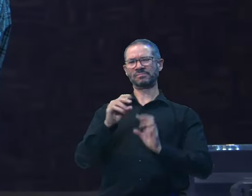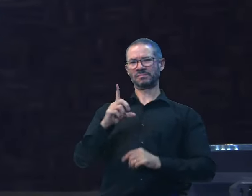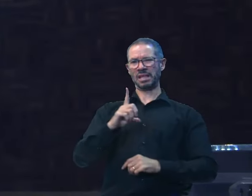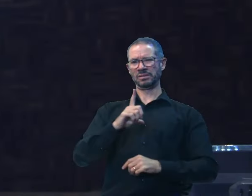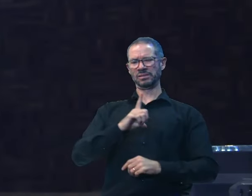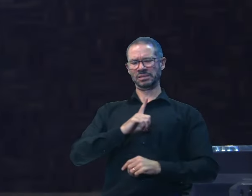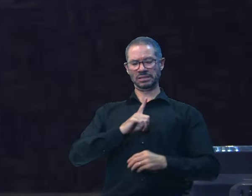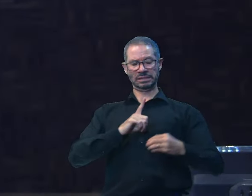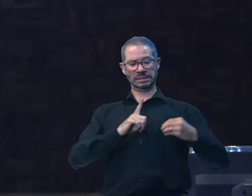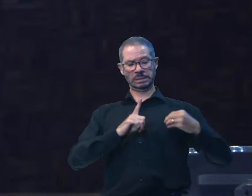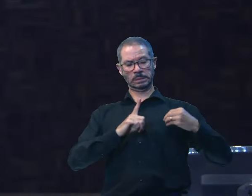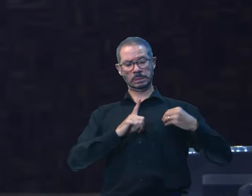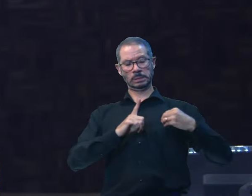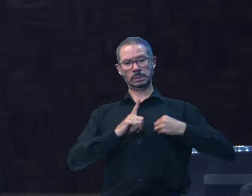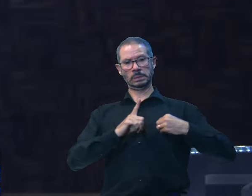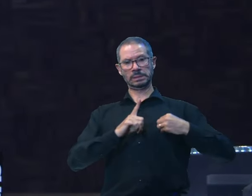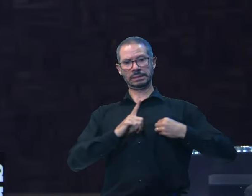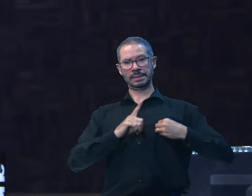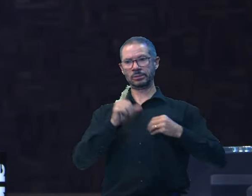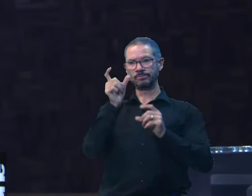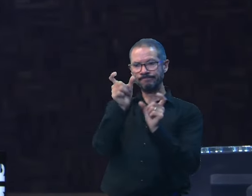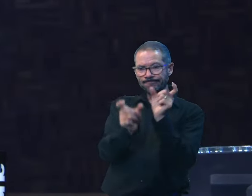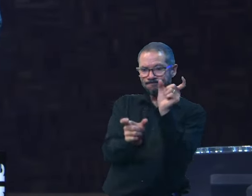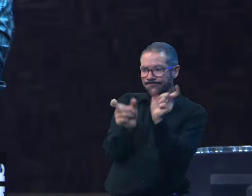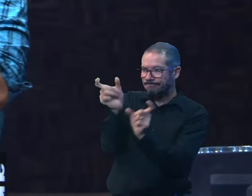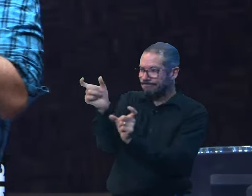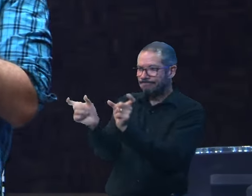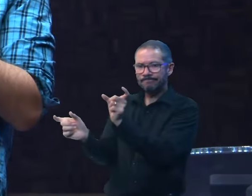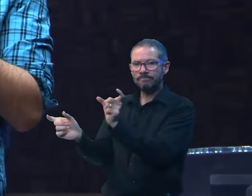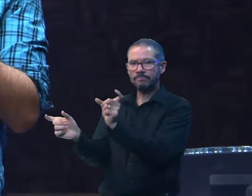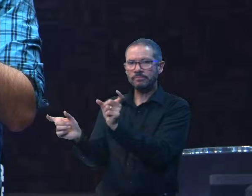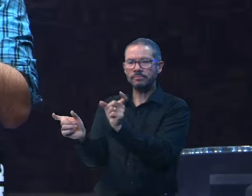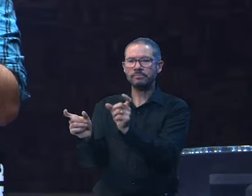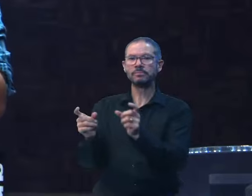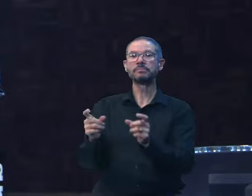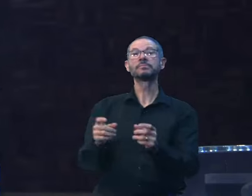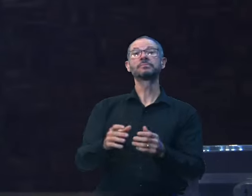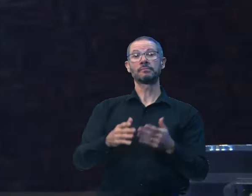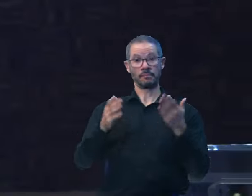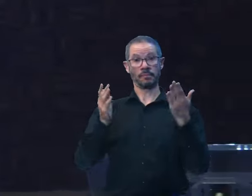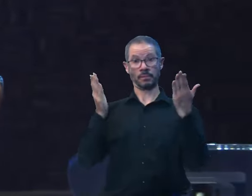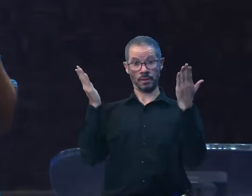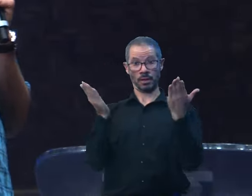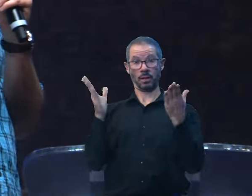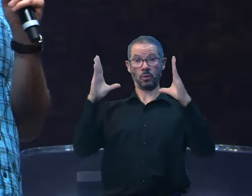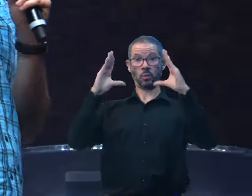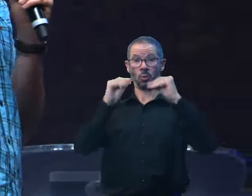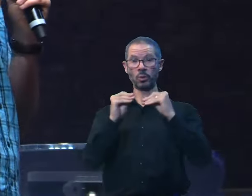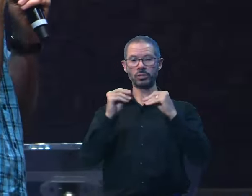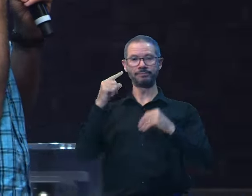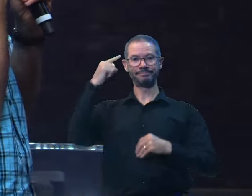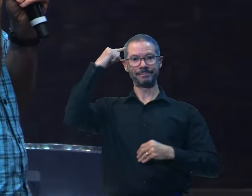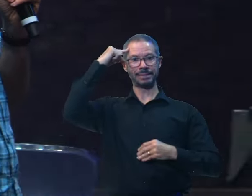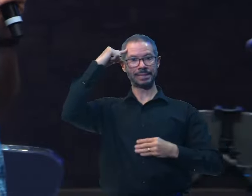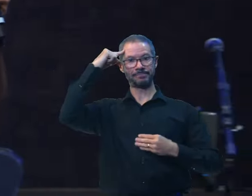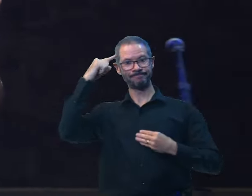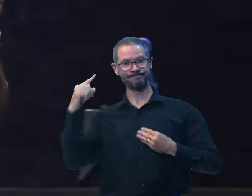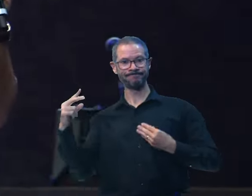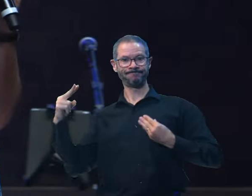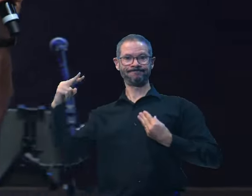Existe pecado entre pessoas. Eu quero convidar você a, nessa noite, olhar para dentro, para os seus